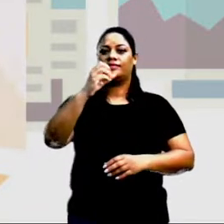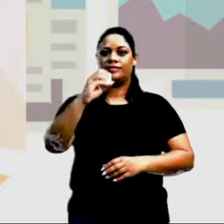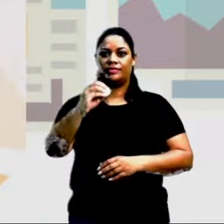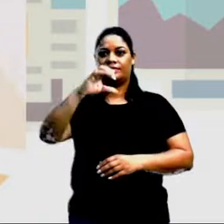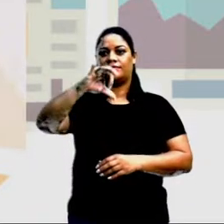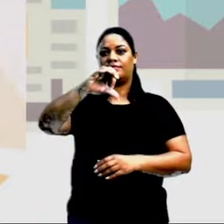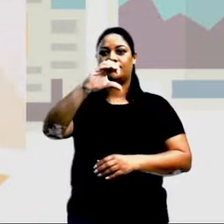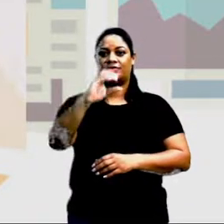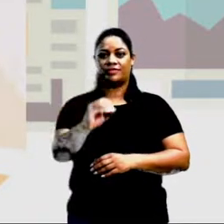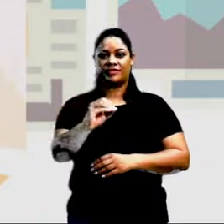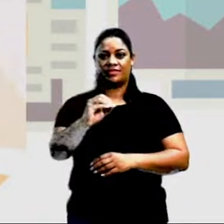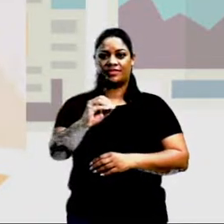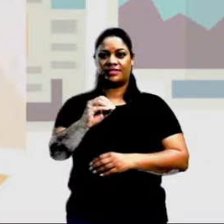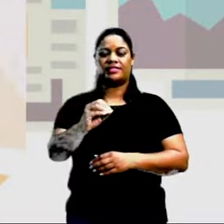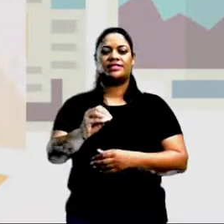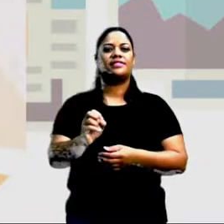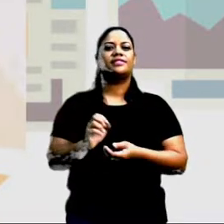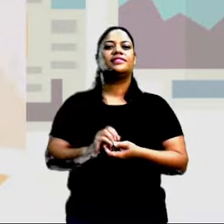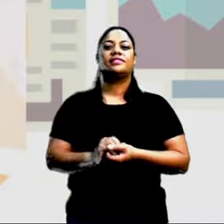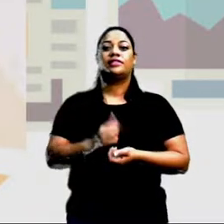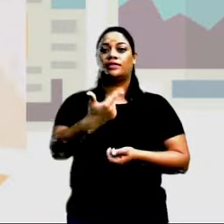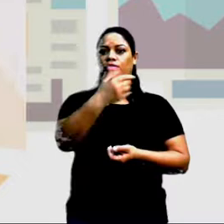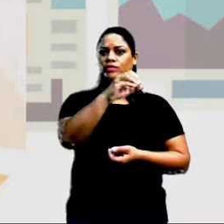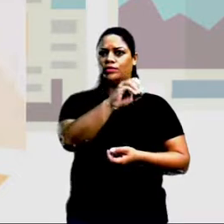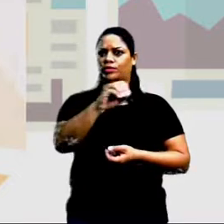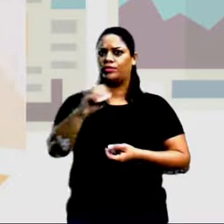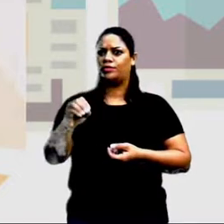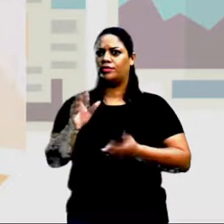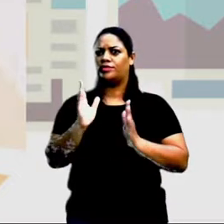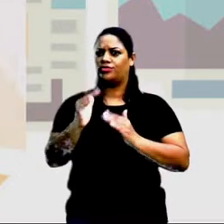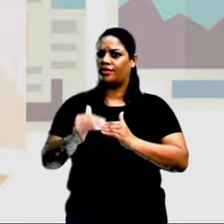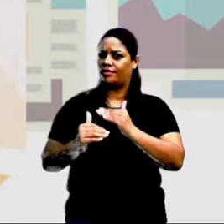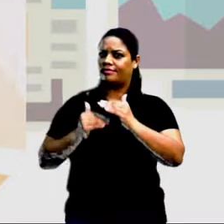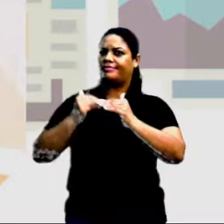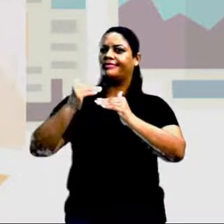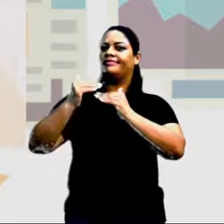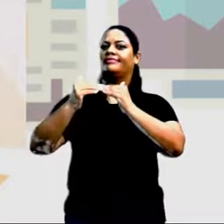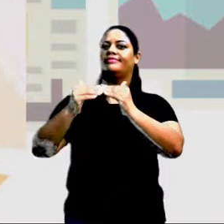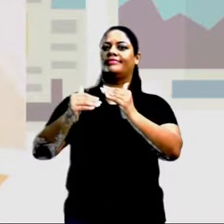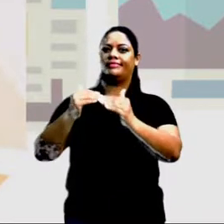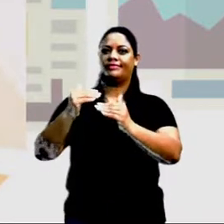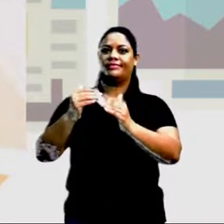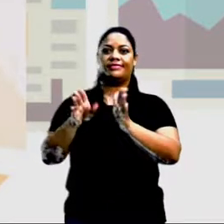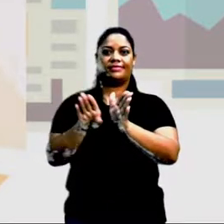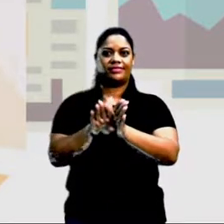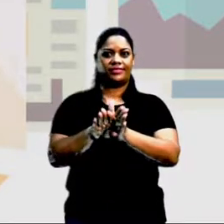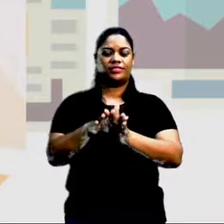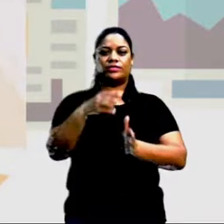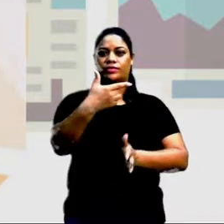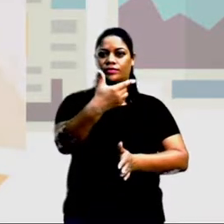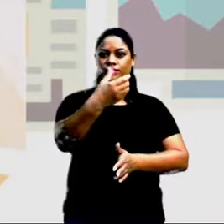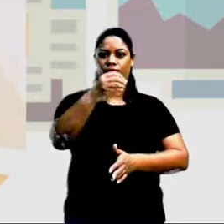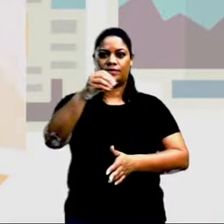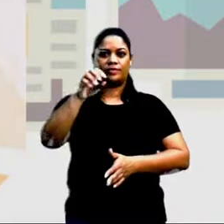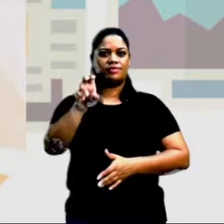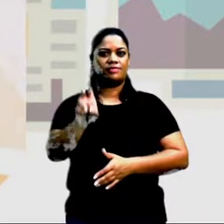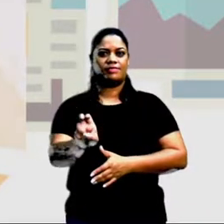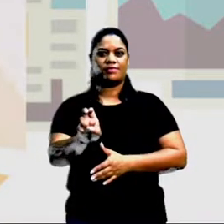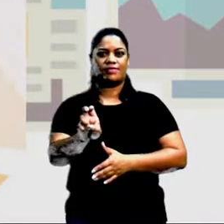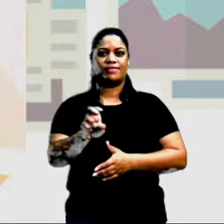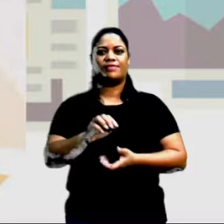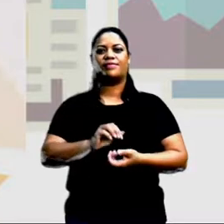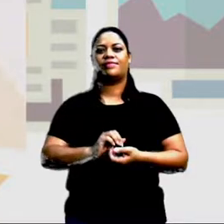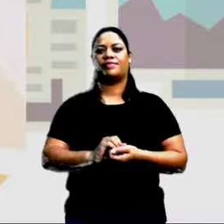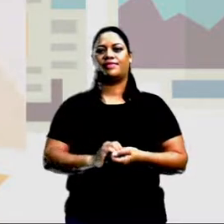90, olha os anos 2000 como já vem, quando chega aqui em 2005,